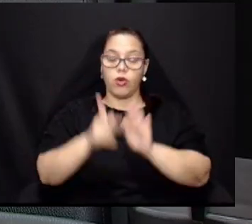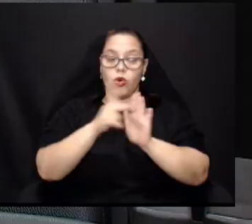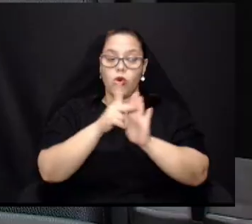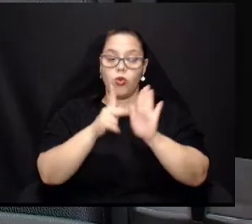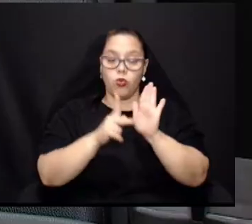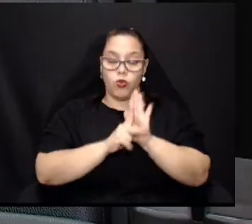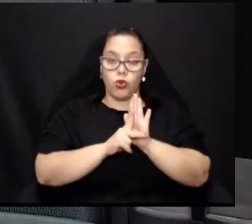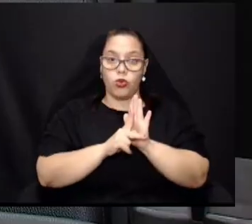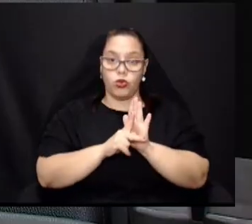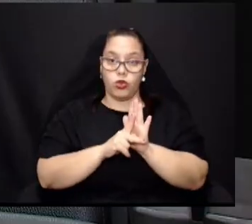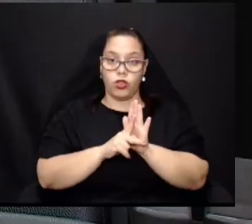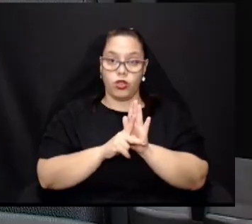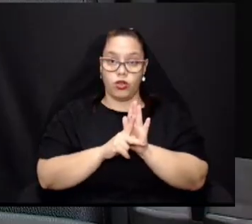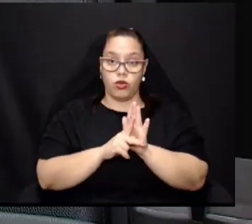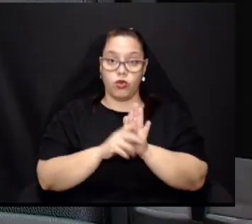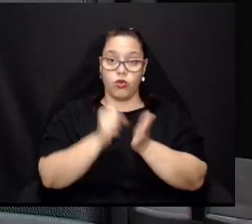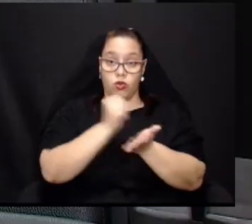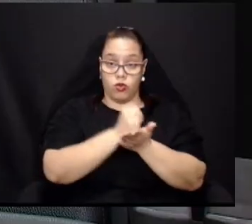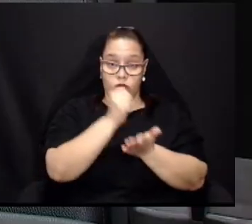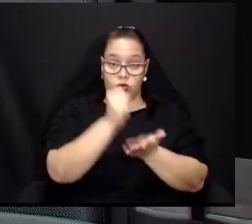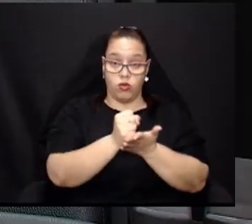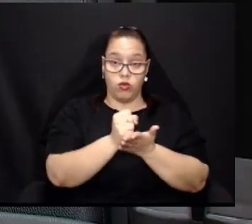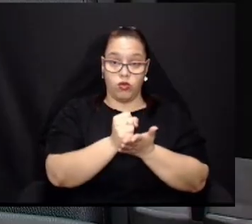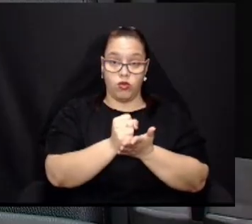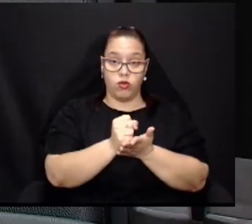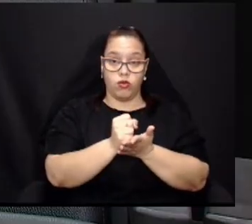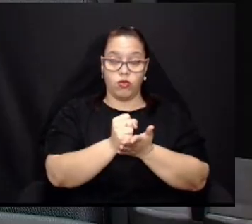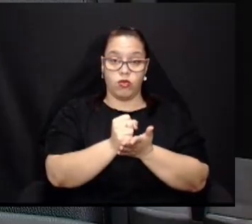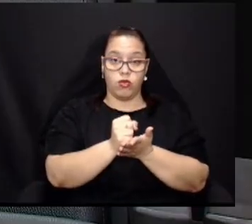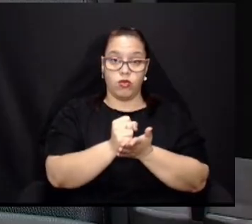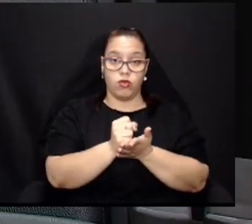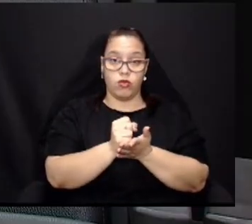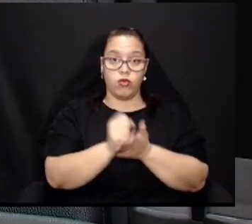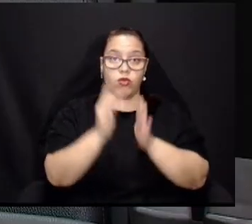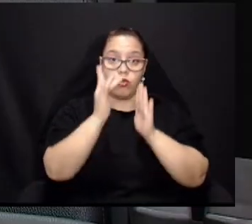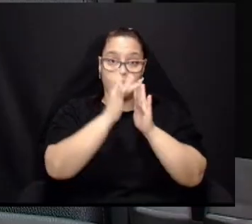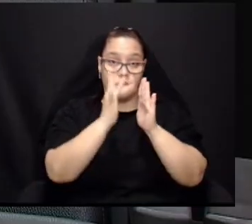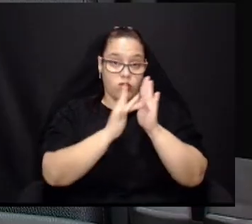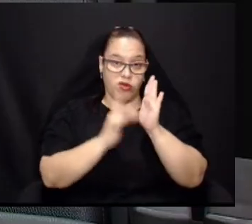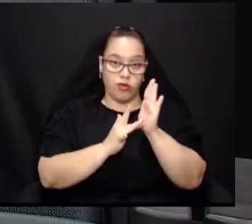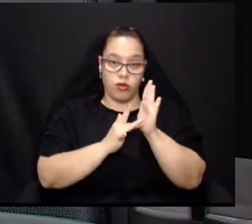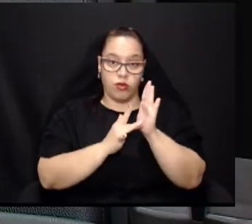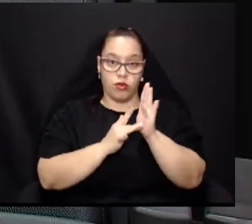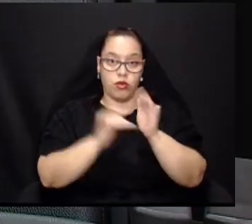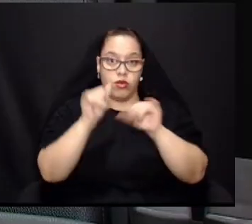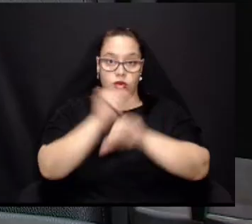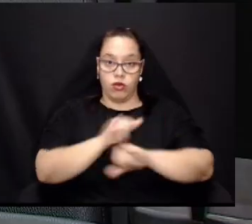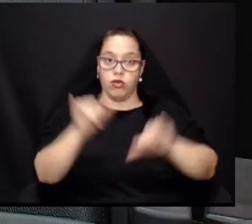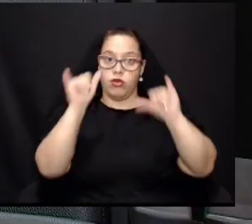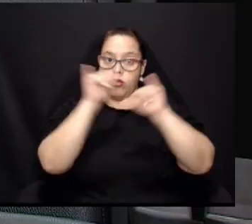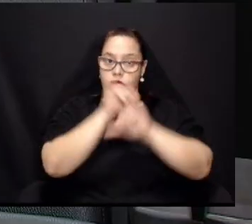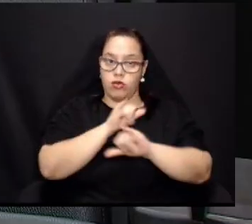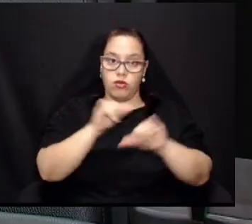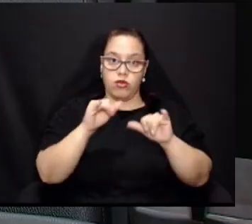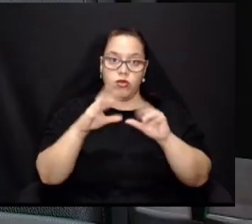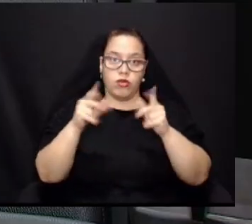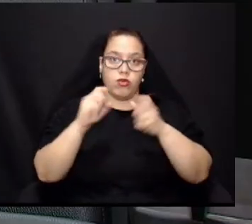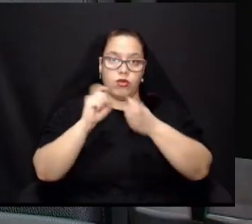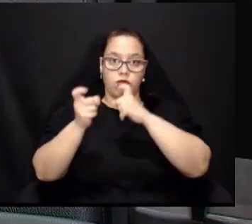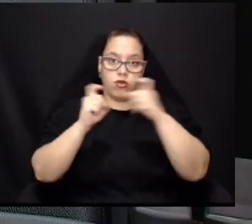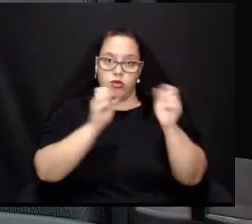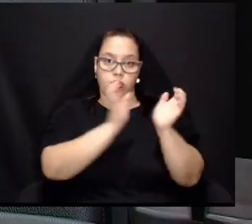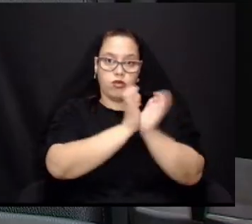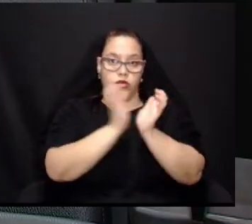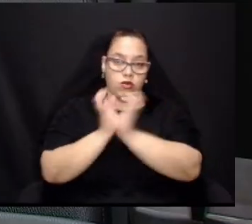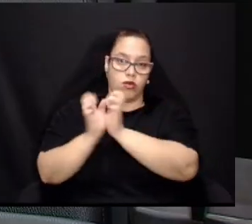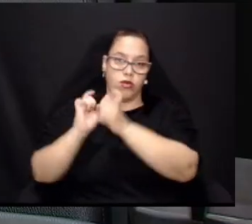são protocolados, projetos que estão em pauta, a gente divulga todas as reuniões de comissão, reuniões